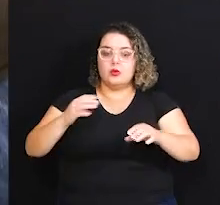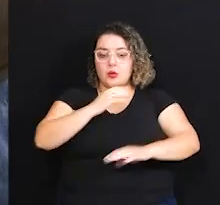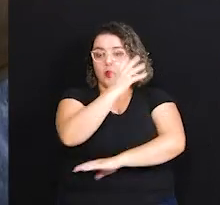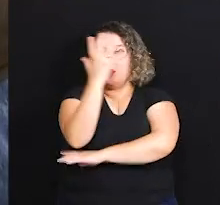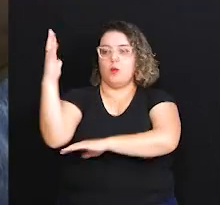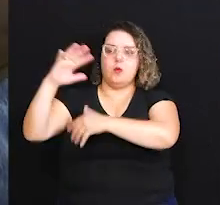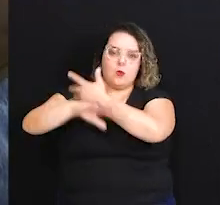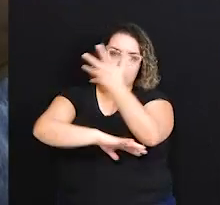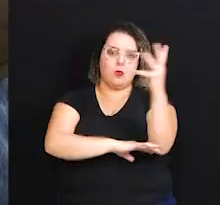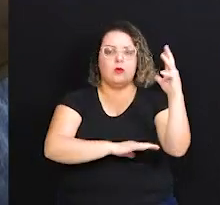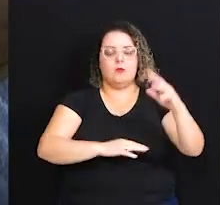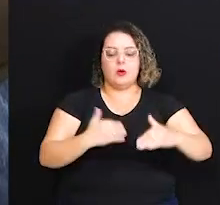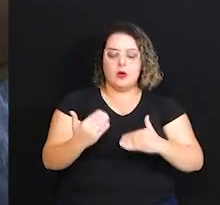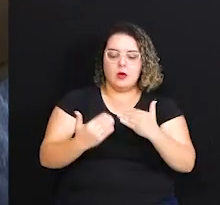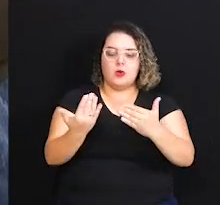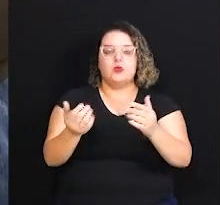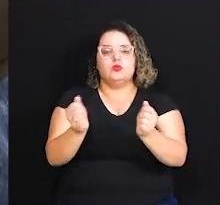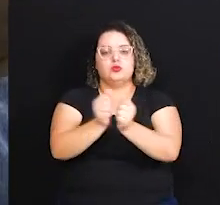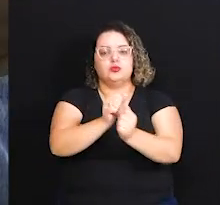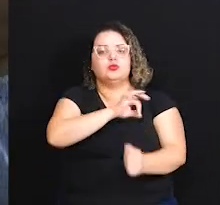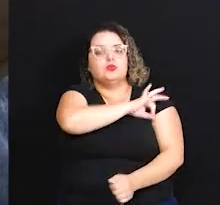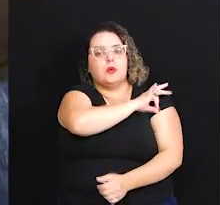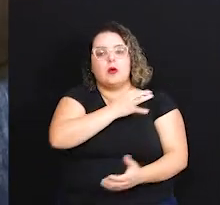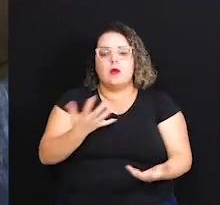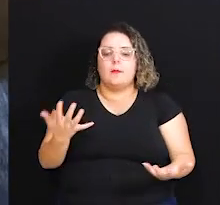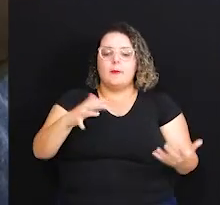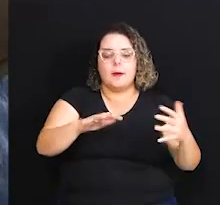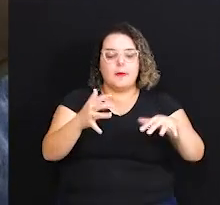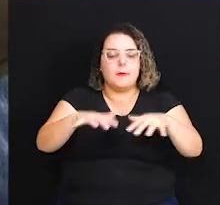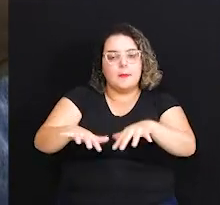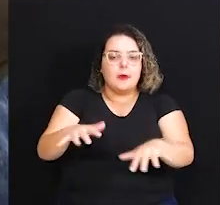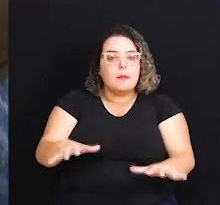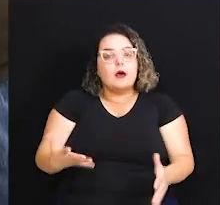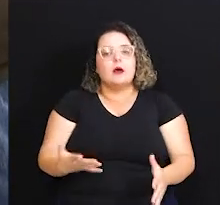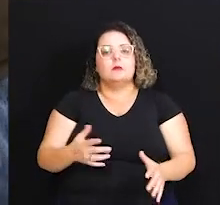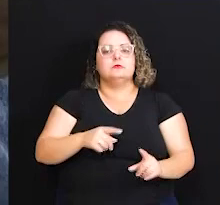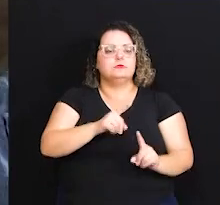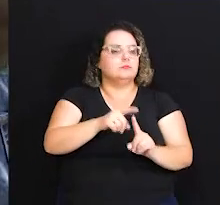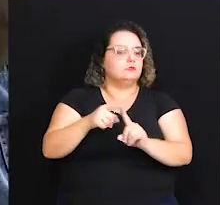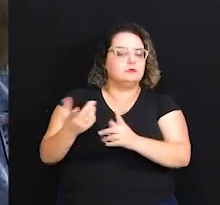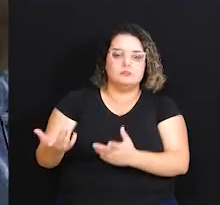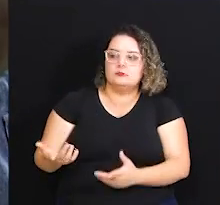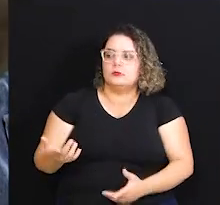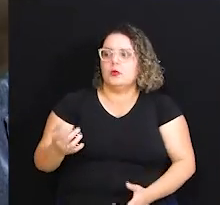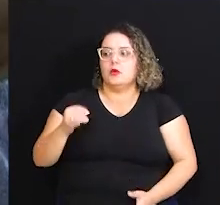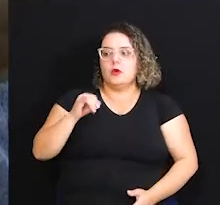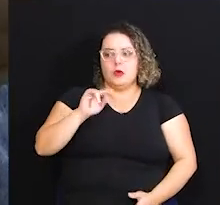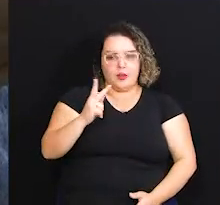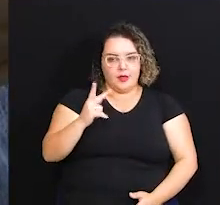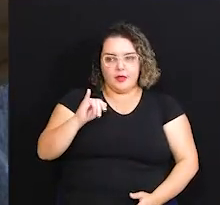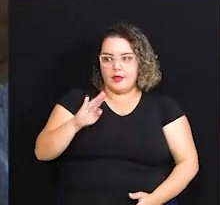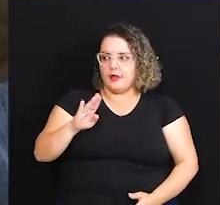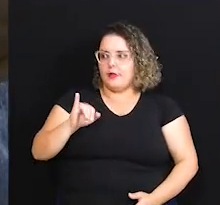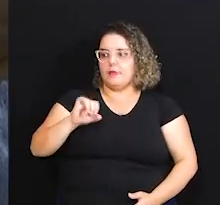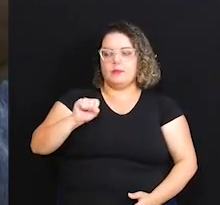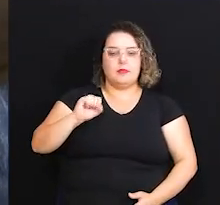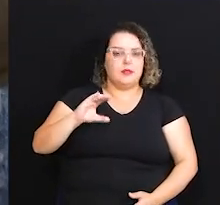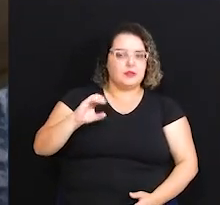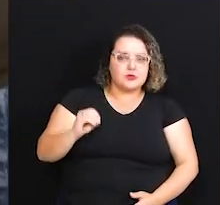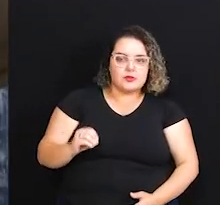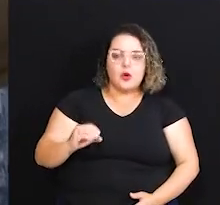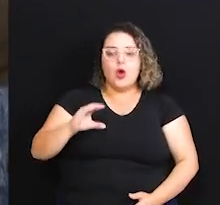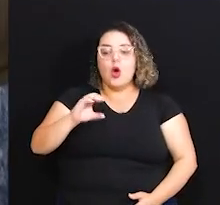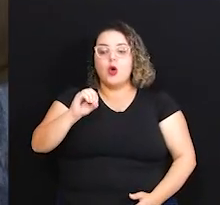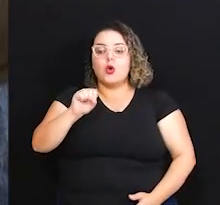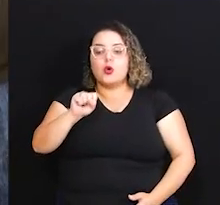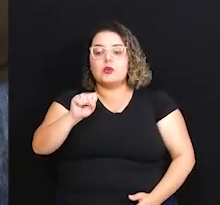foi acontecendo com a prefeitura, foram se introduzindo outras espécies, como o hibisco, costela de Adão,